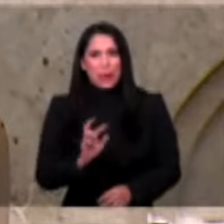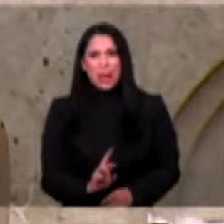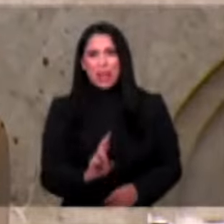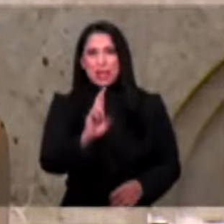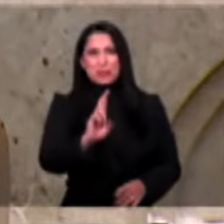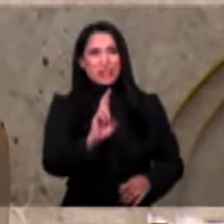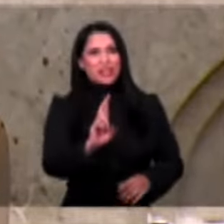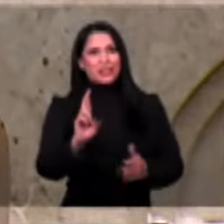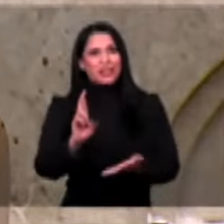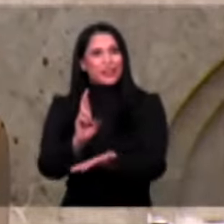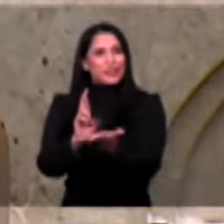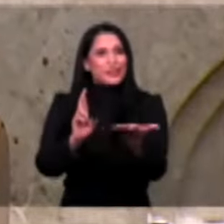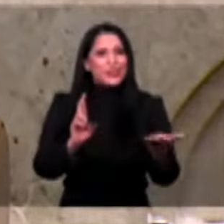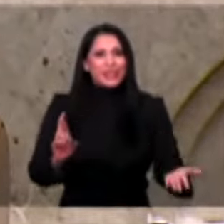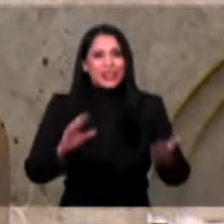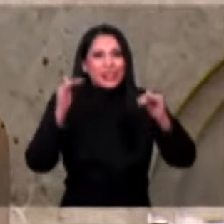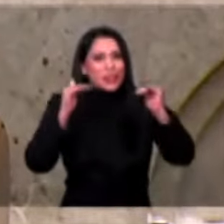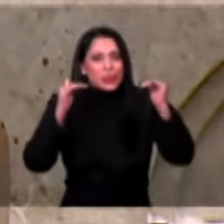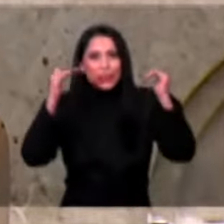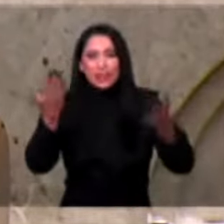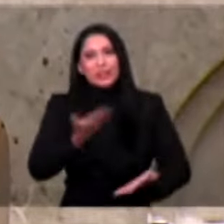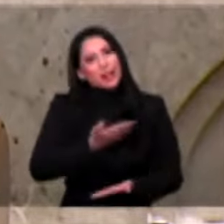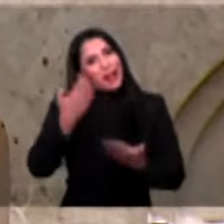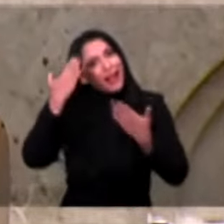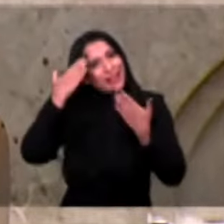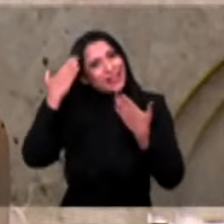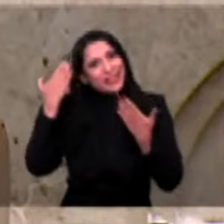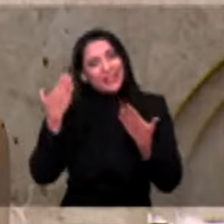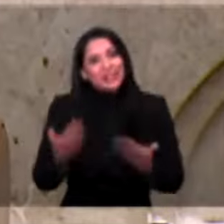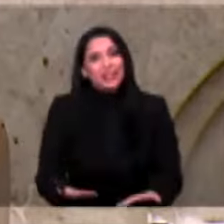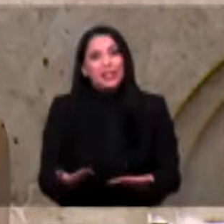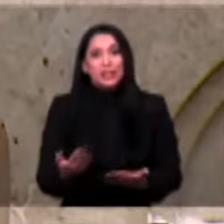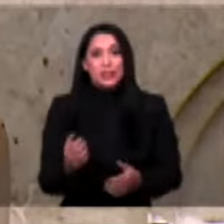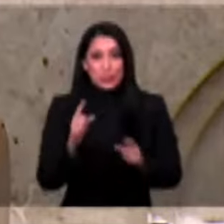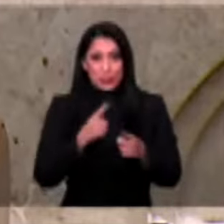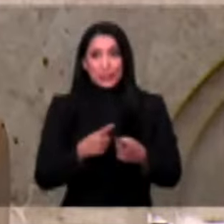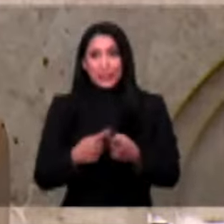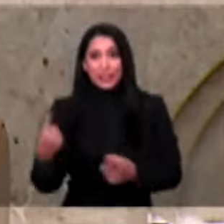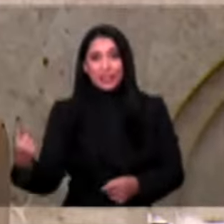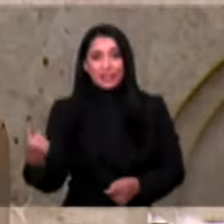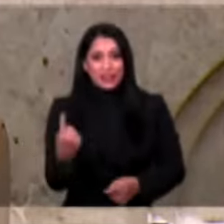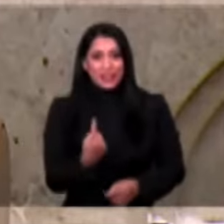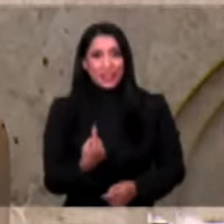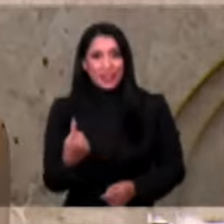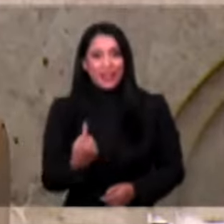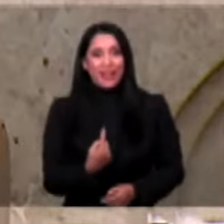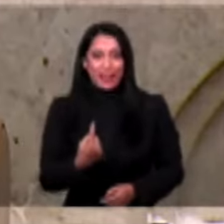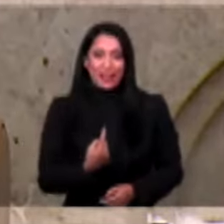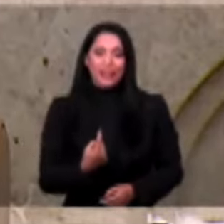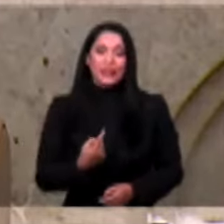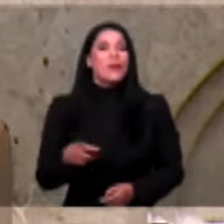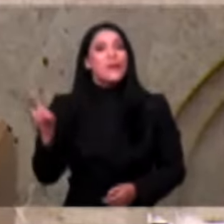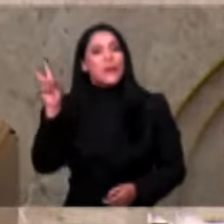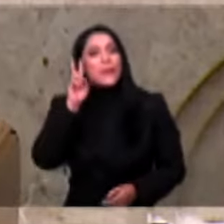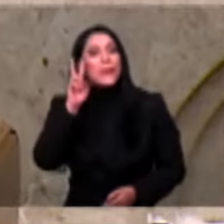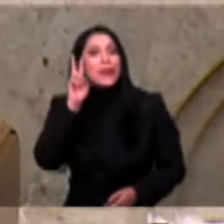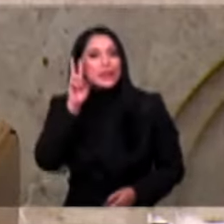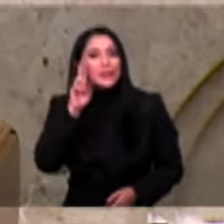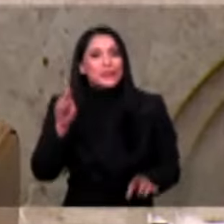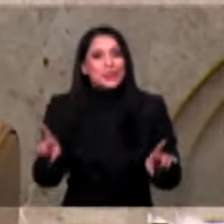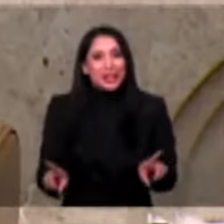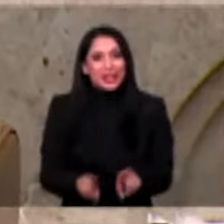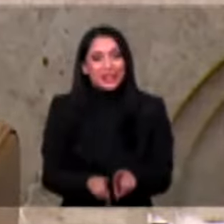autoridades e amigos, a quem agradeço pelo comparecimento, não posso deixar de lembrar,